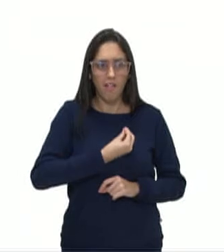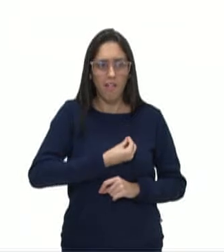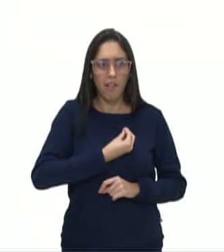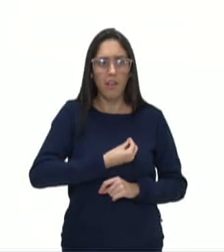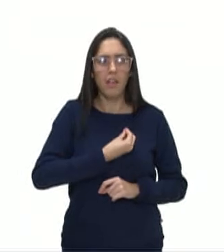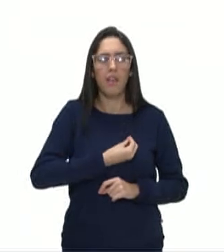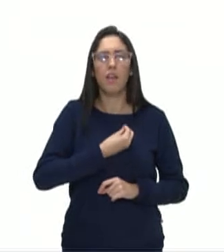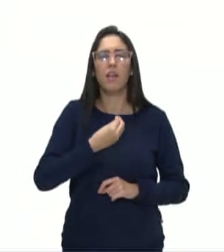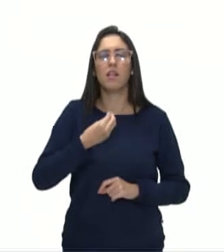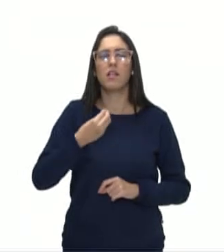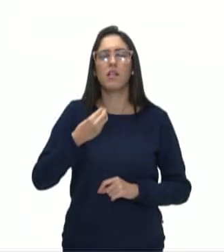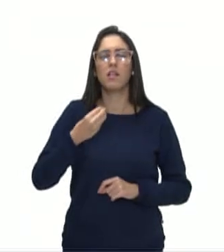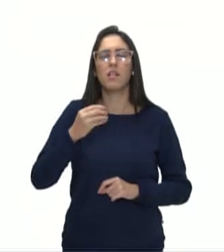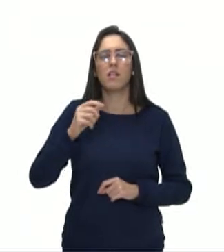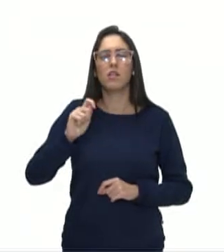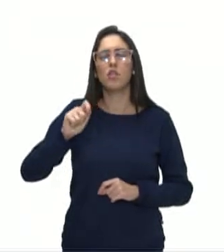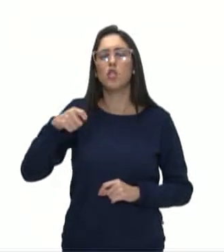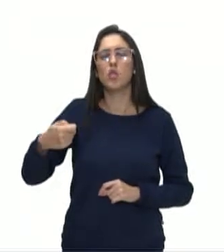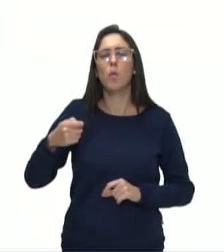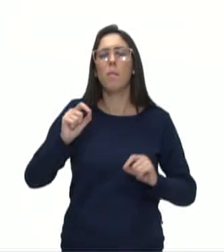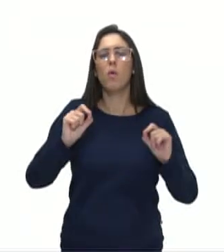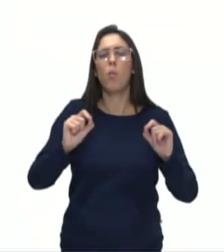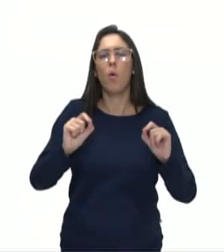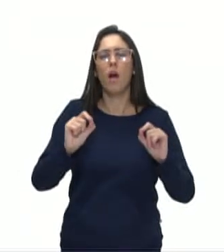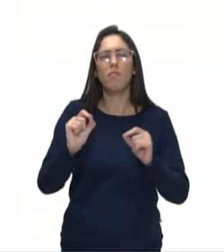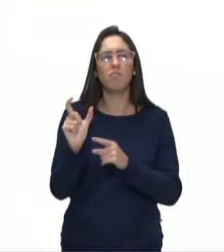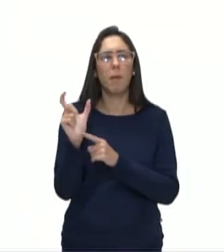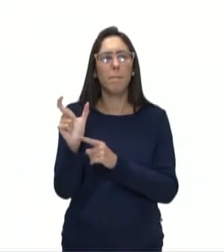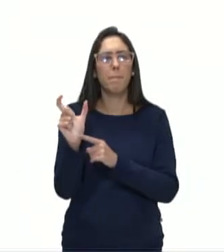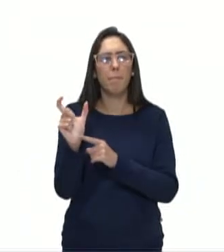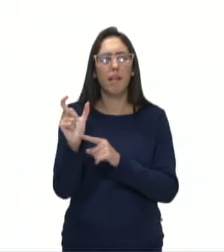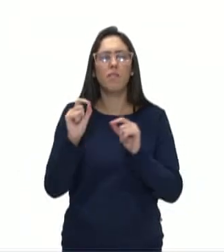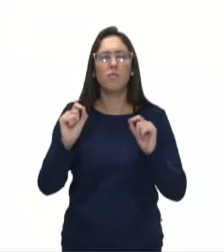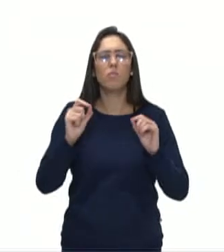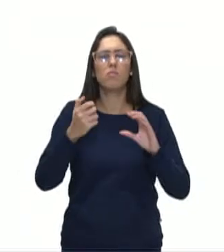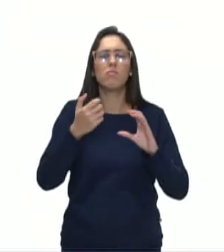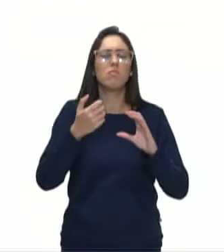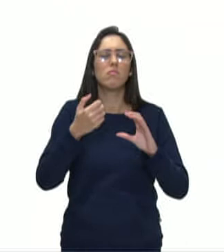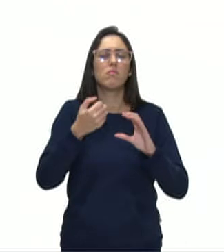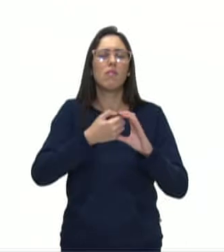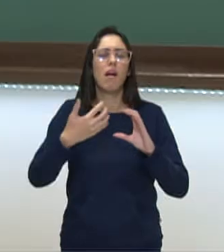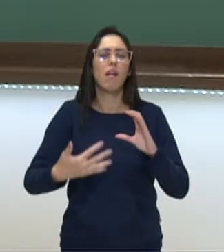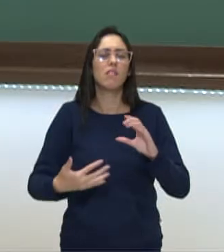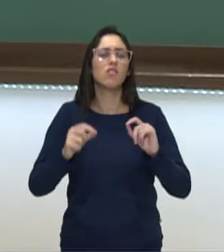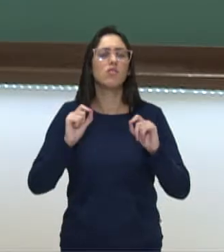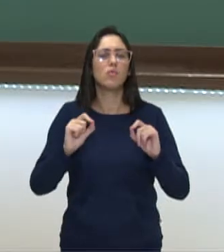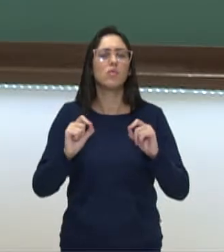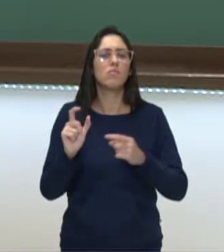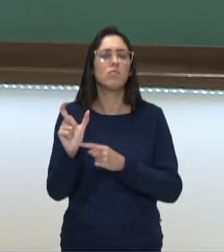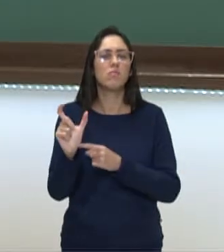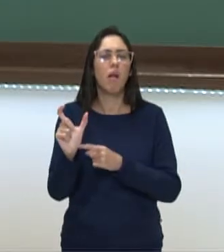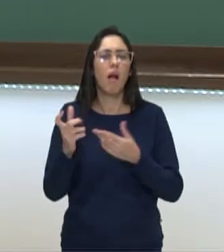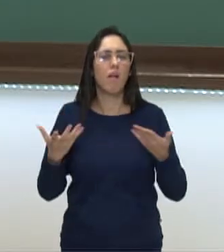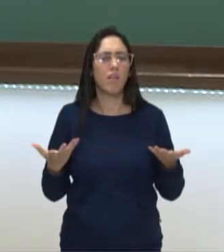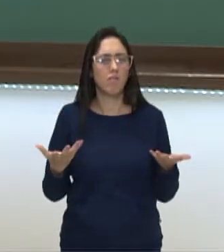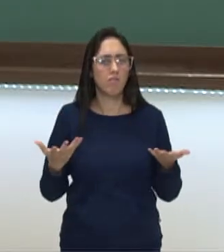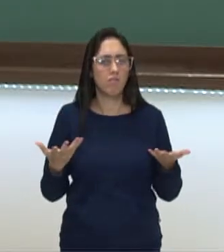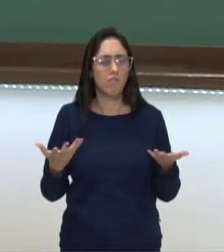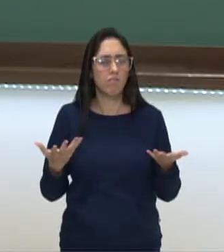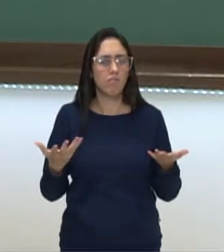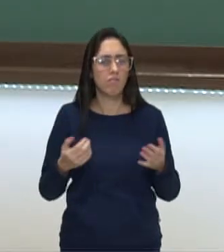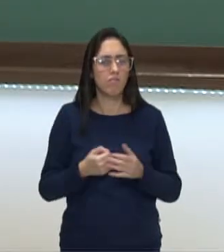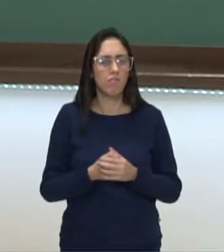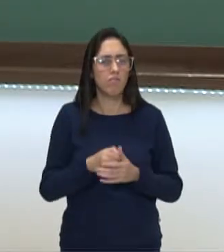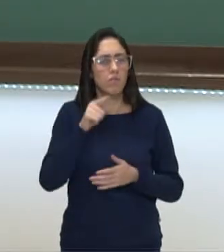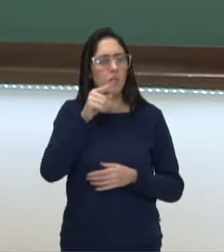aquele texto hace referência. Esse termo está caracterizada por... Vou